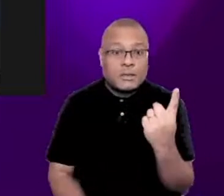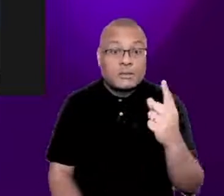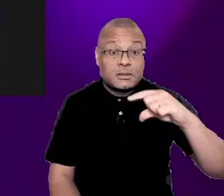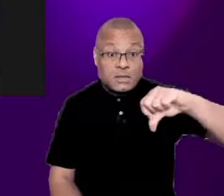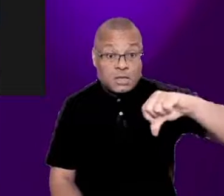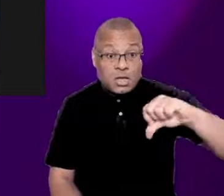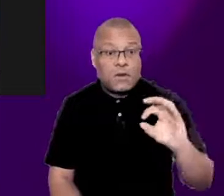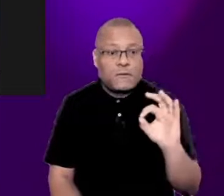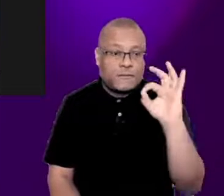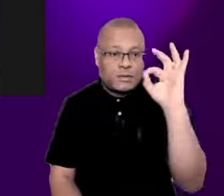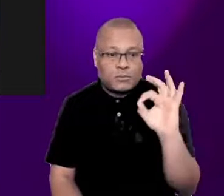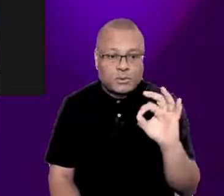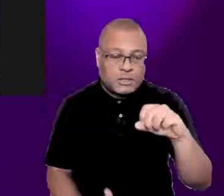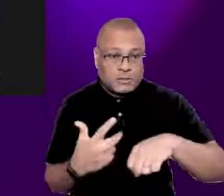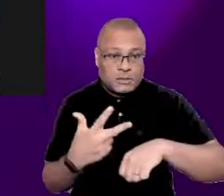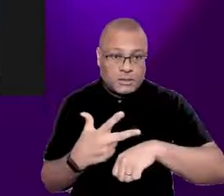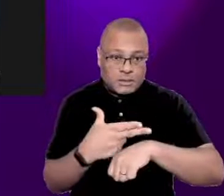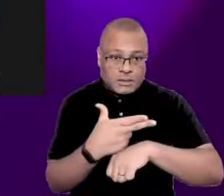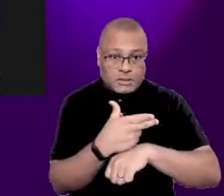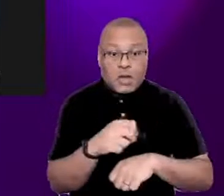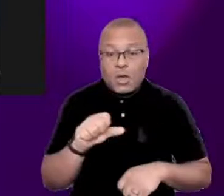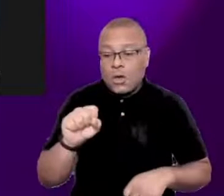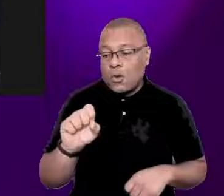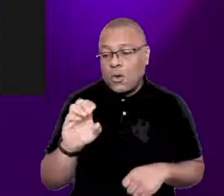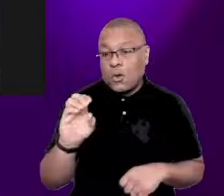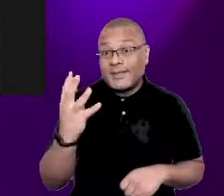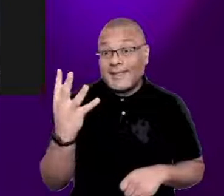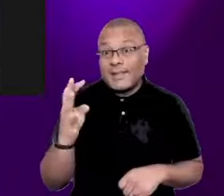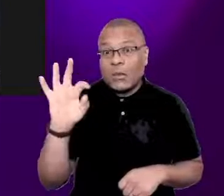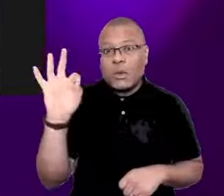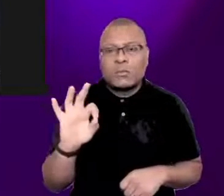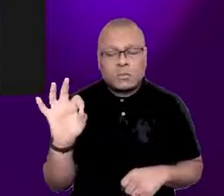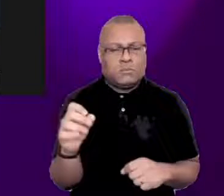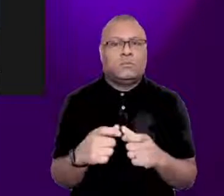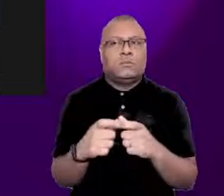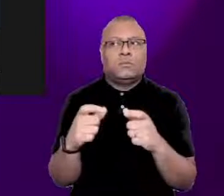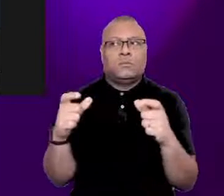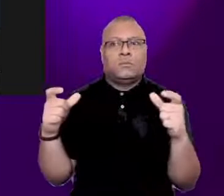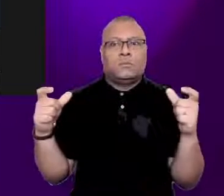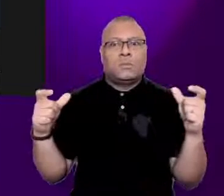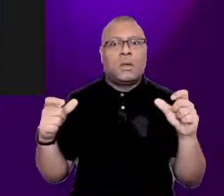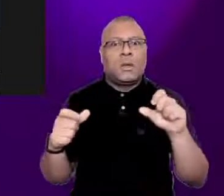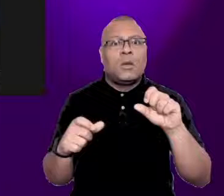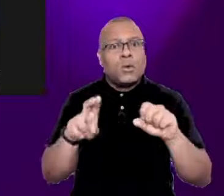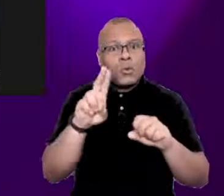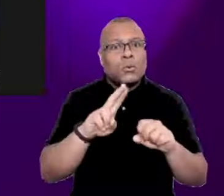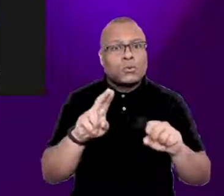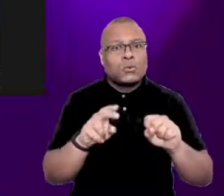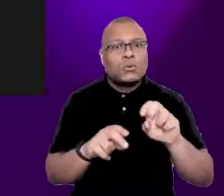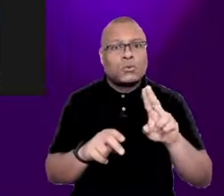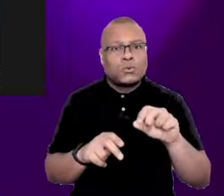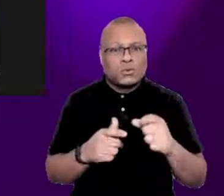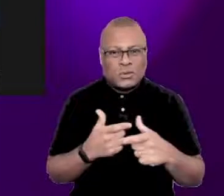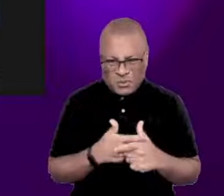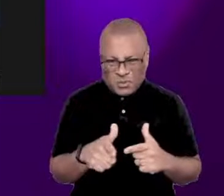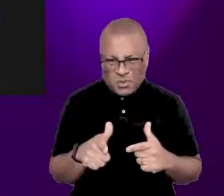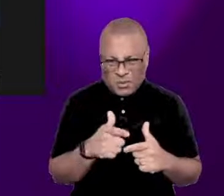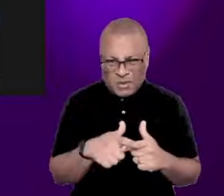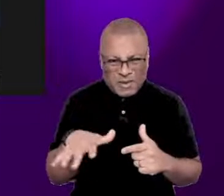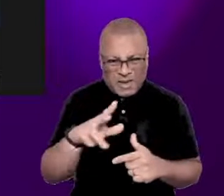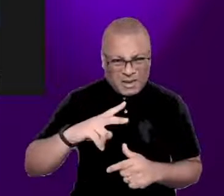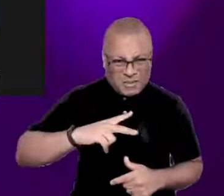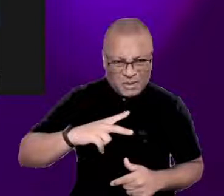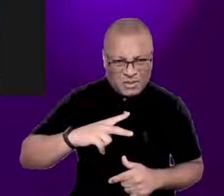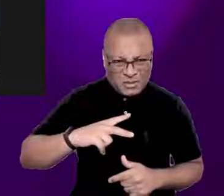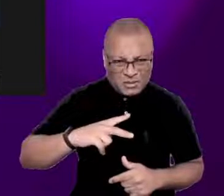19% de cesáreas e regiões com 84% de cesáreas no SUS. Quer dizer, não é só um problema do setor privado,